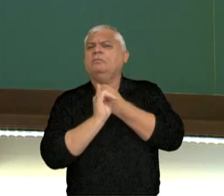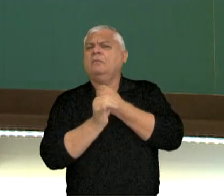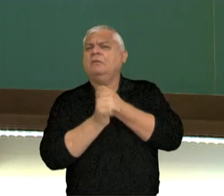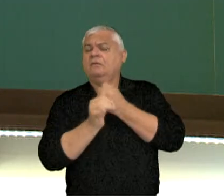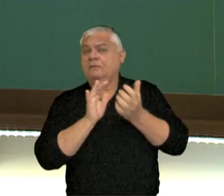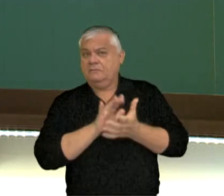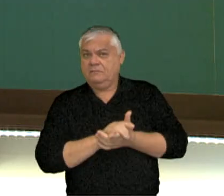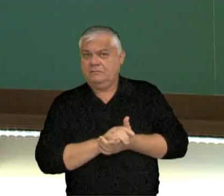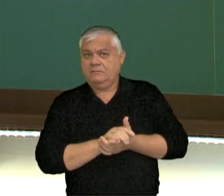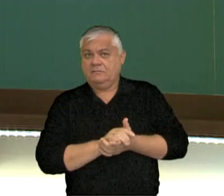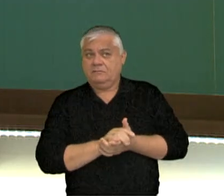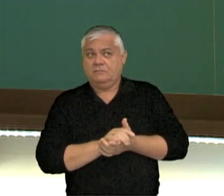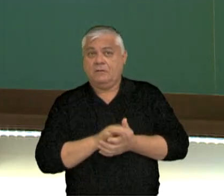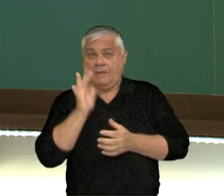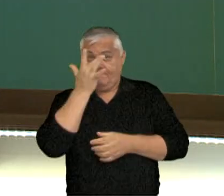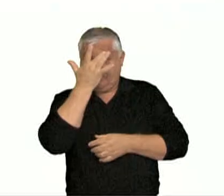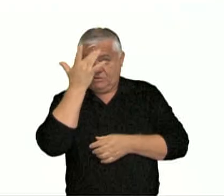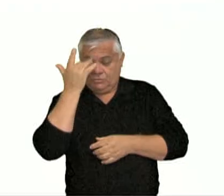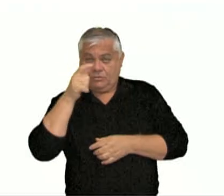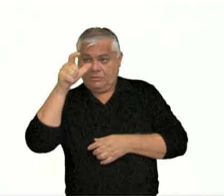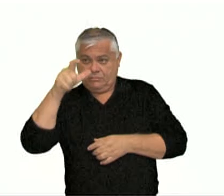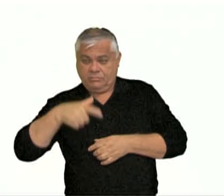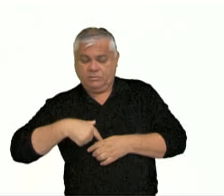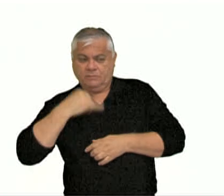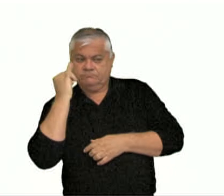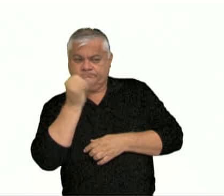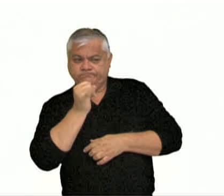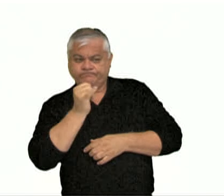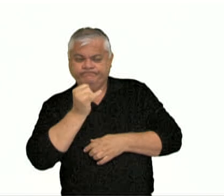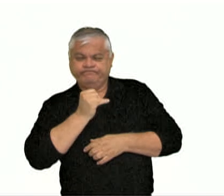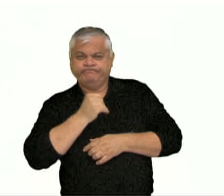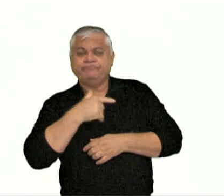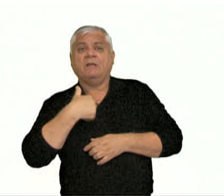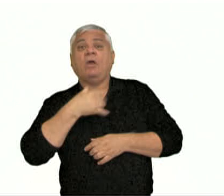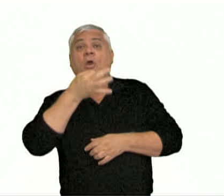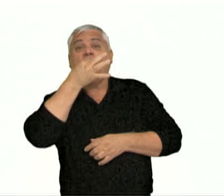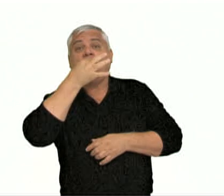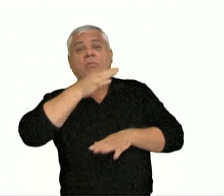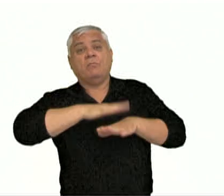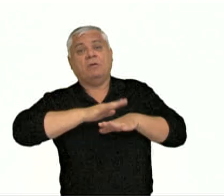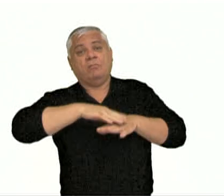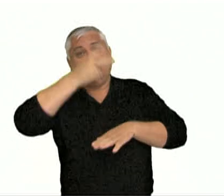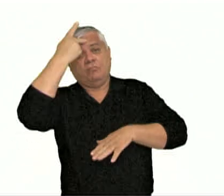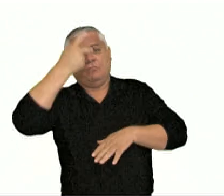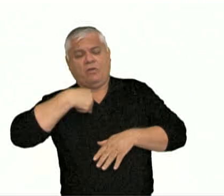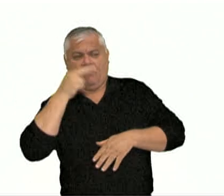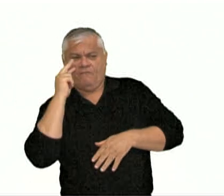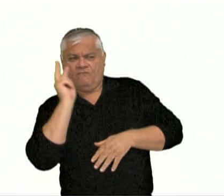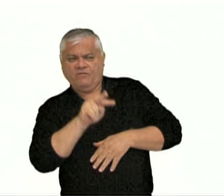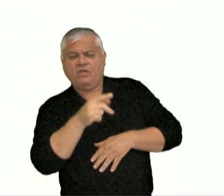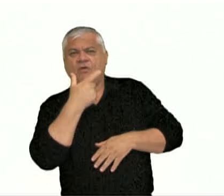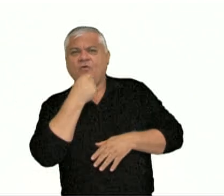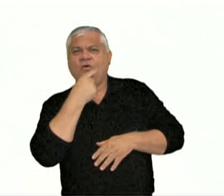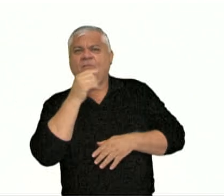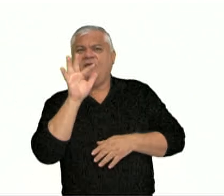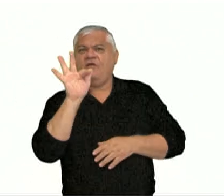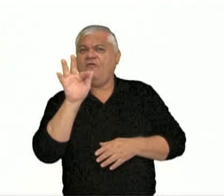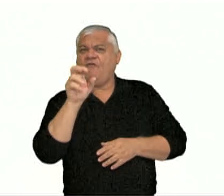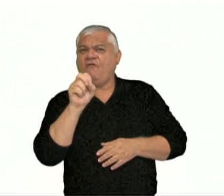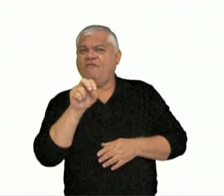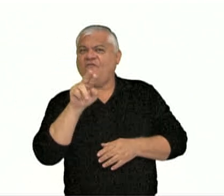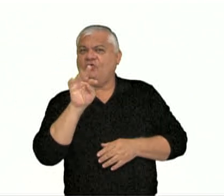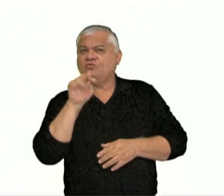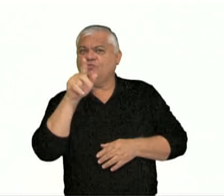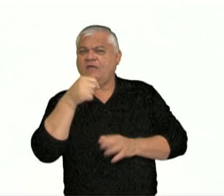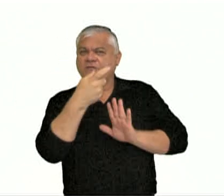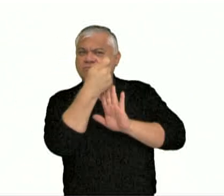Então, o narrador adota um ponto de vista que acompanha a perspectiva de Fortunato. Como é o registro, né?